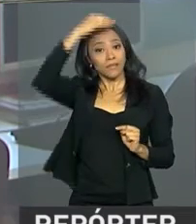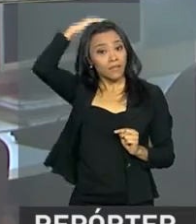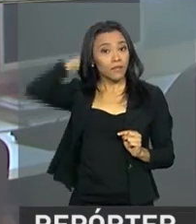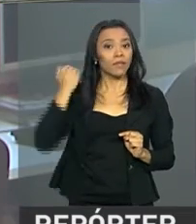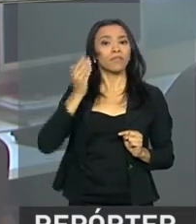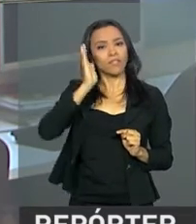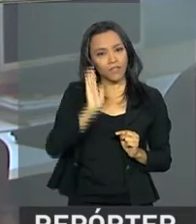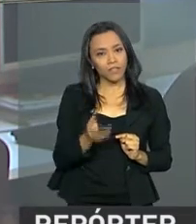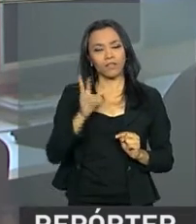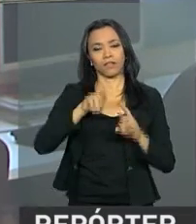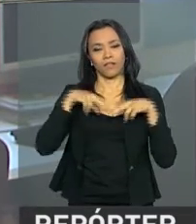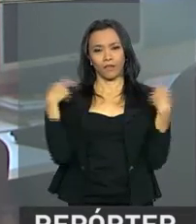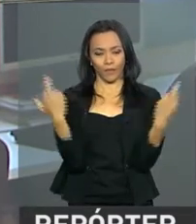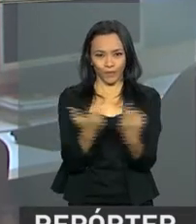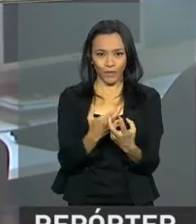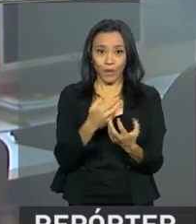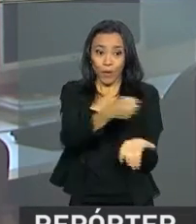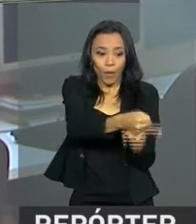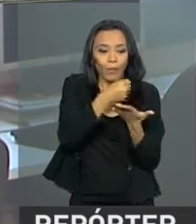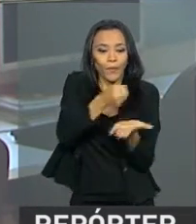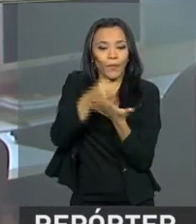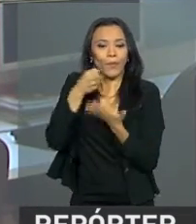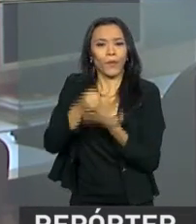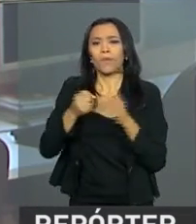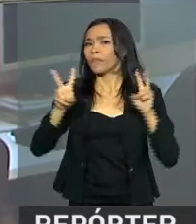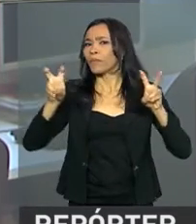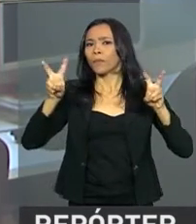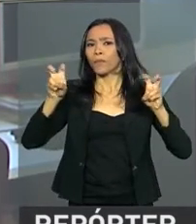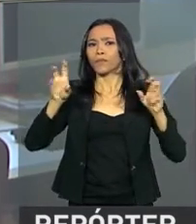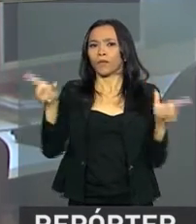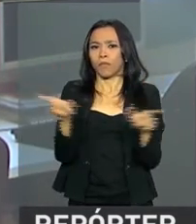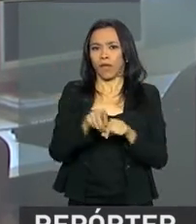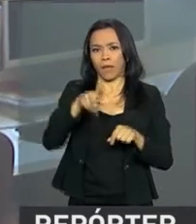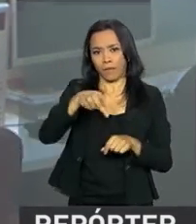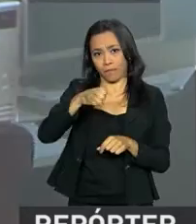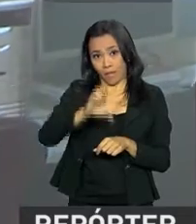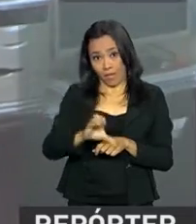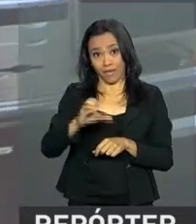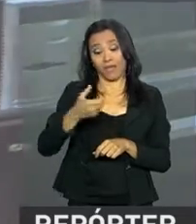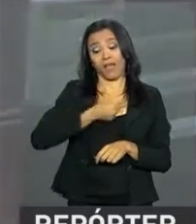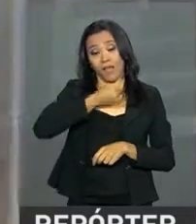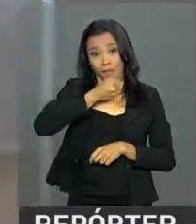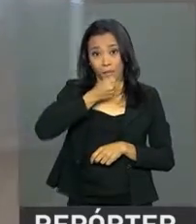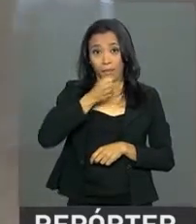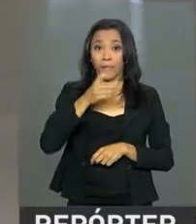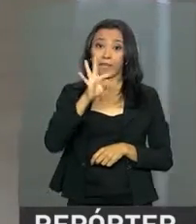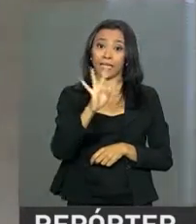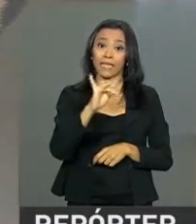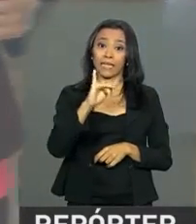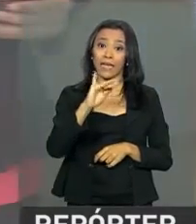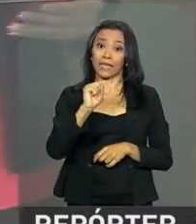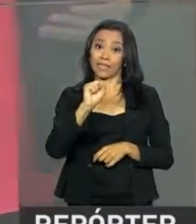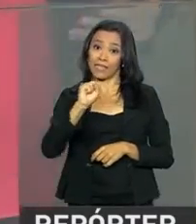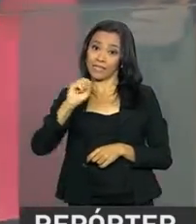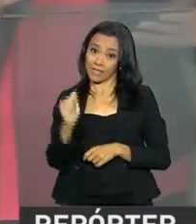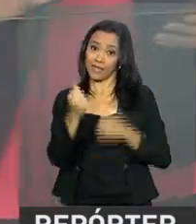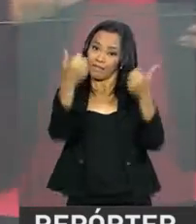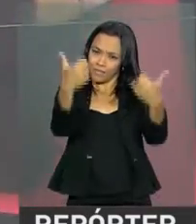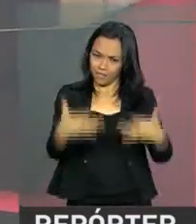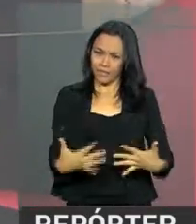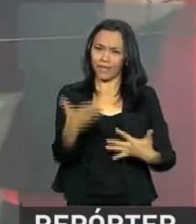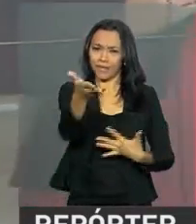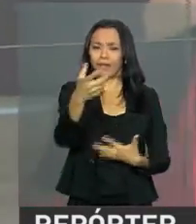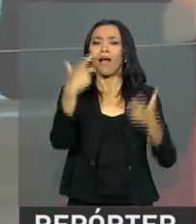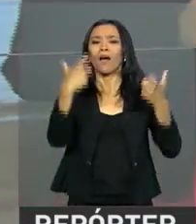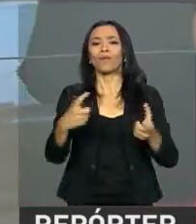com a base aliada para conversar sobre a PEC dos gastos públicos. Thaíssa Dias traz ao vivo as informações para a gente direto do